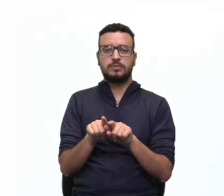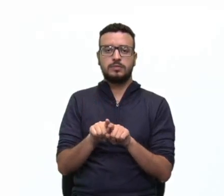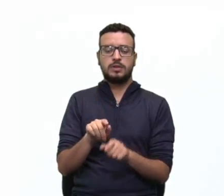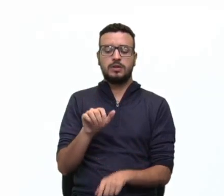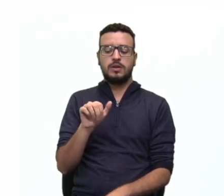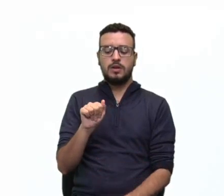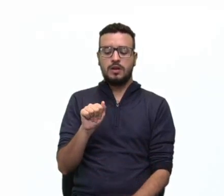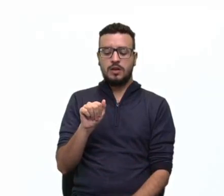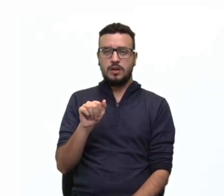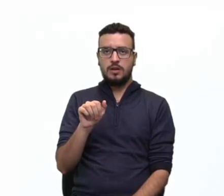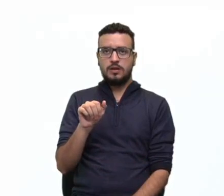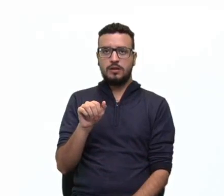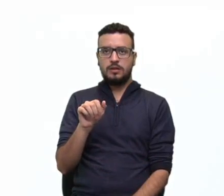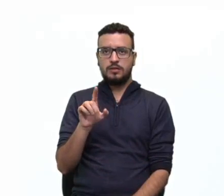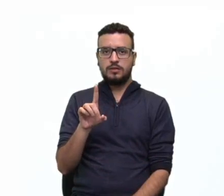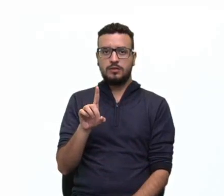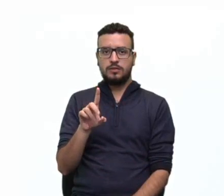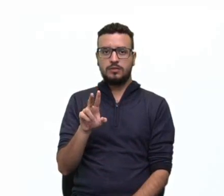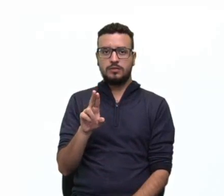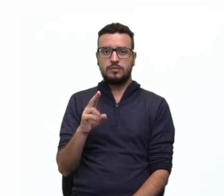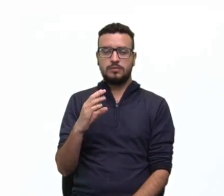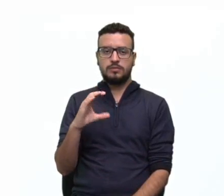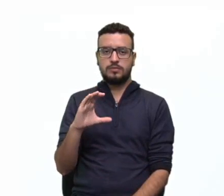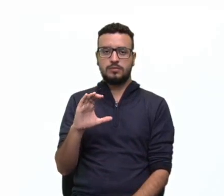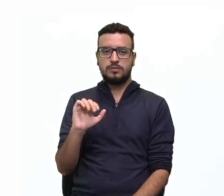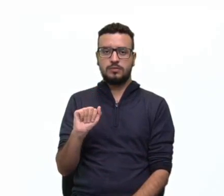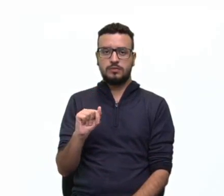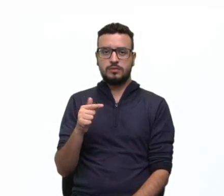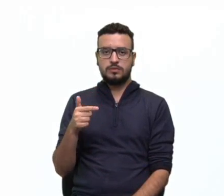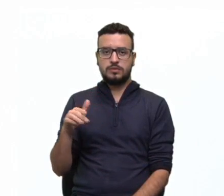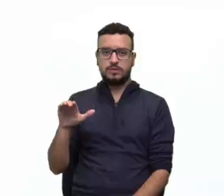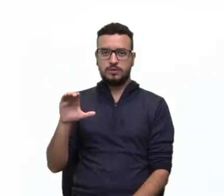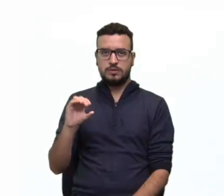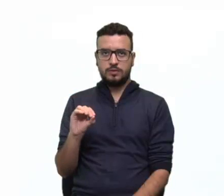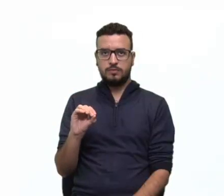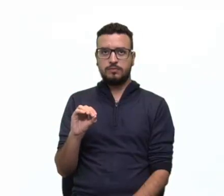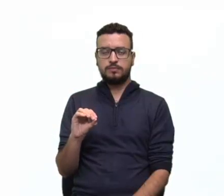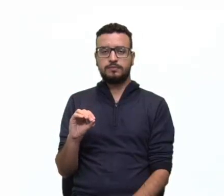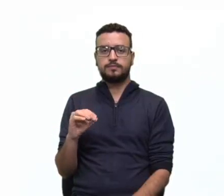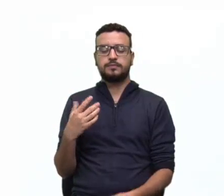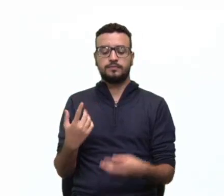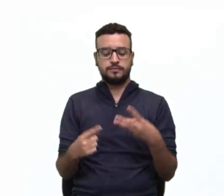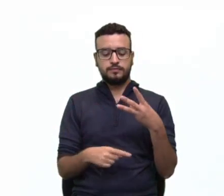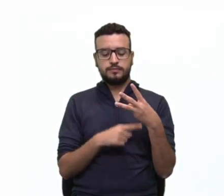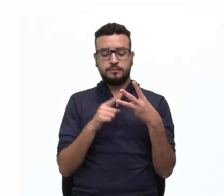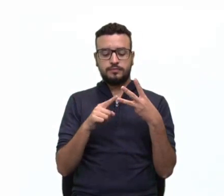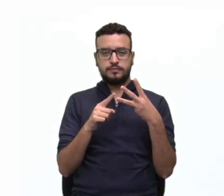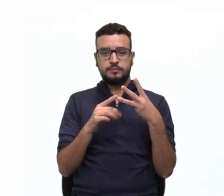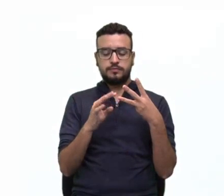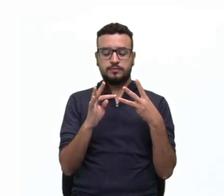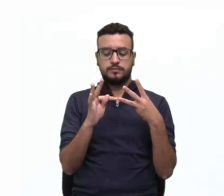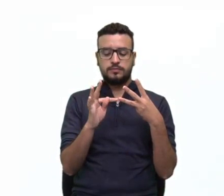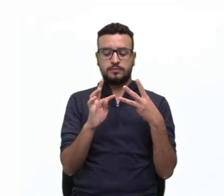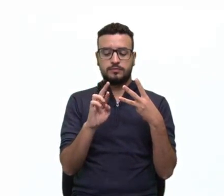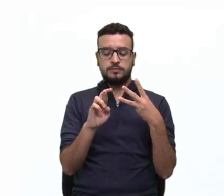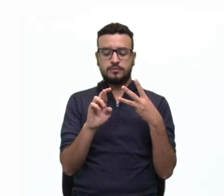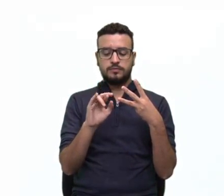Tá certo? E, por fim, eu tenho a